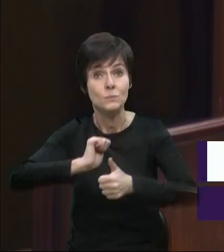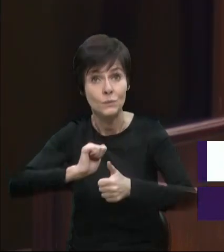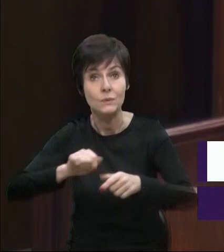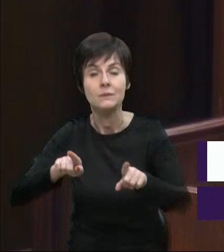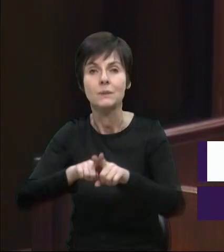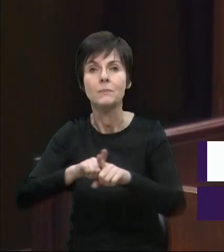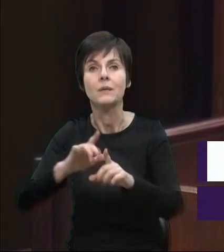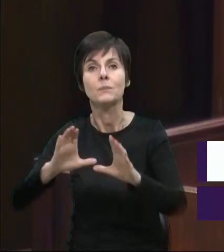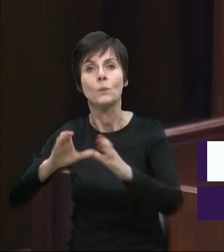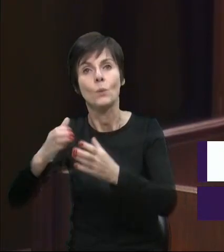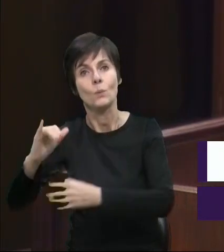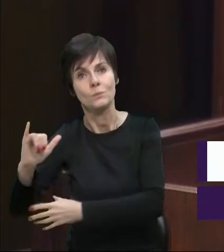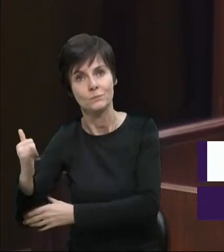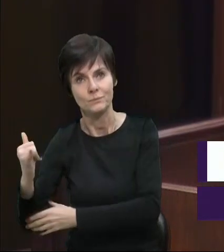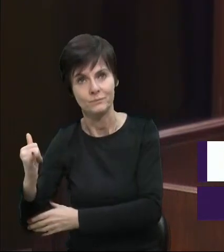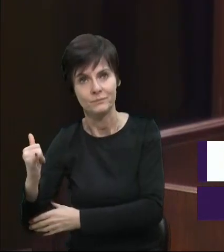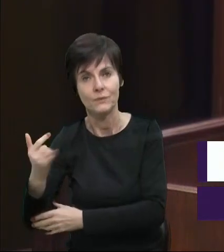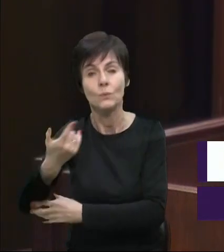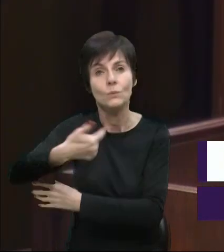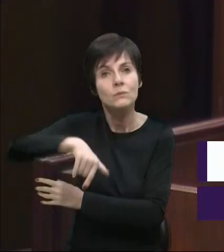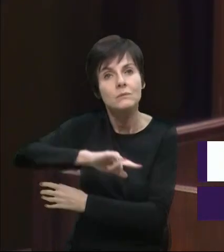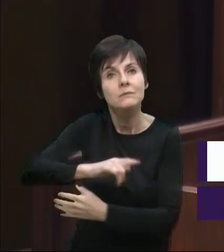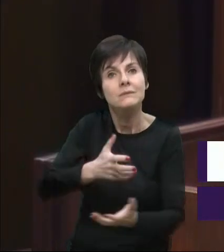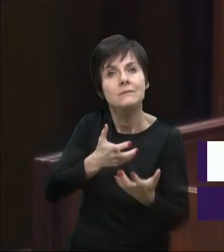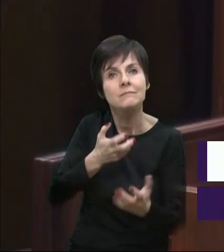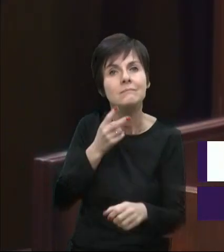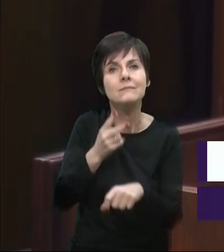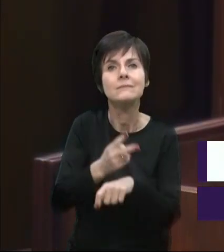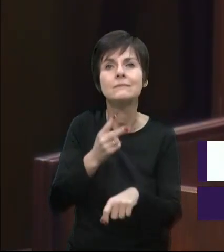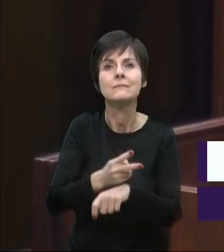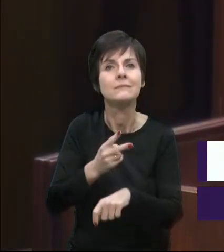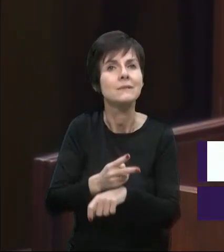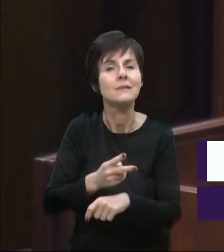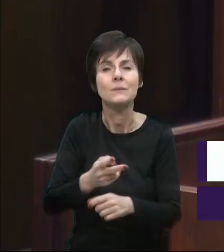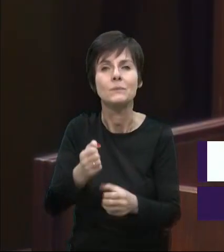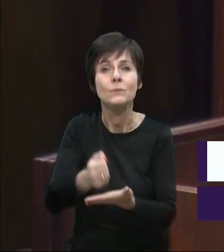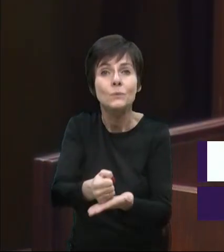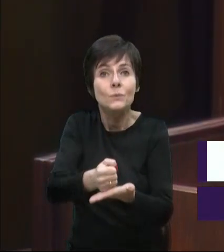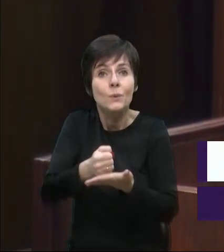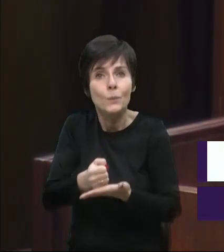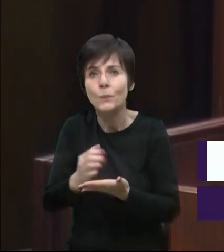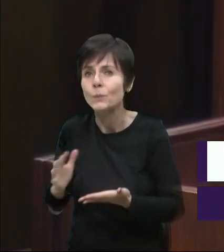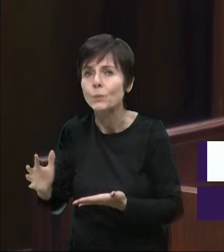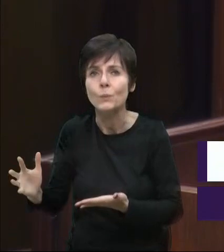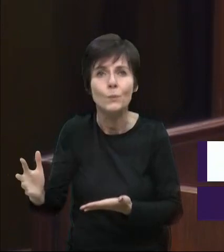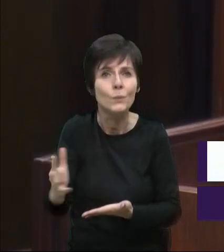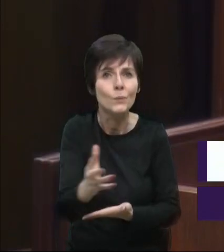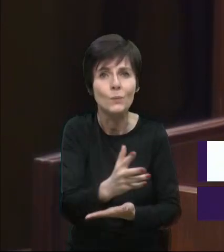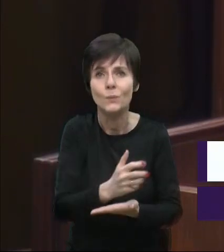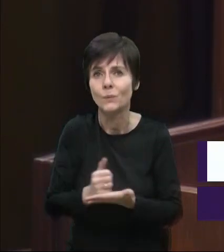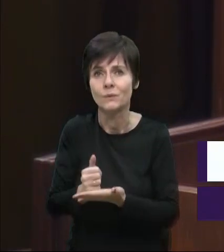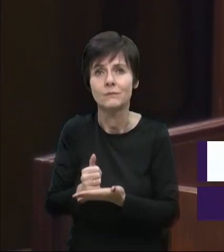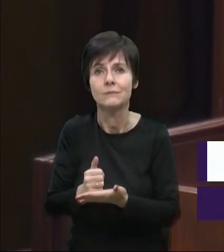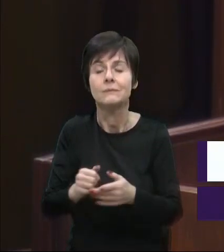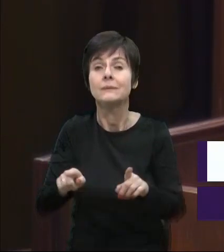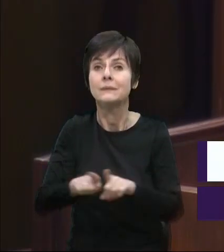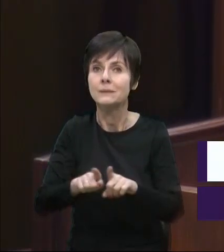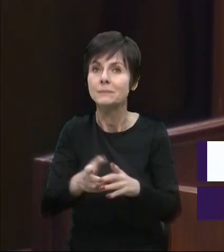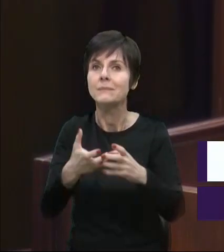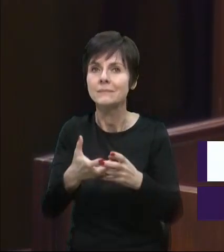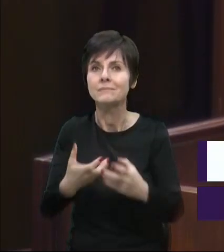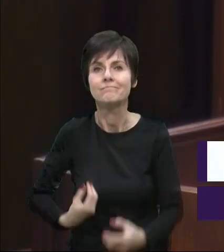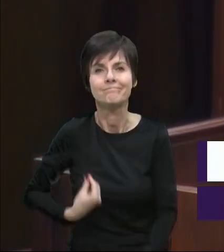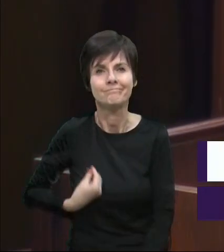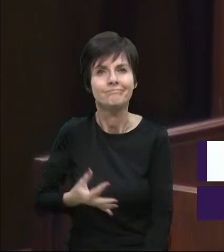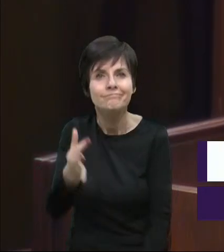pela juventude. Nós queremos sempre, sempre o apoio de todos, nós queremos estar sempre presente,